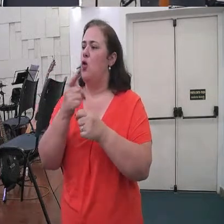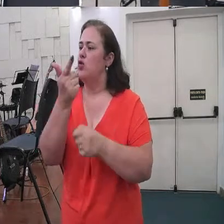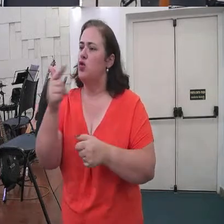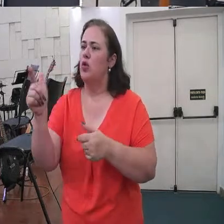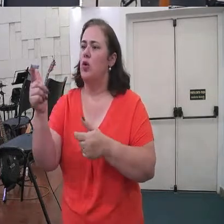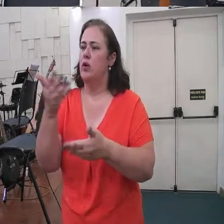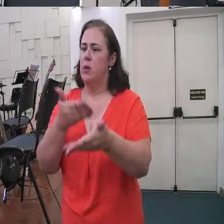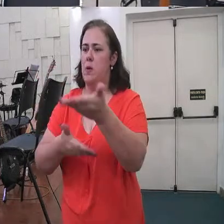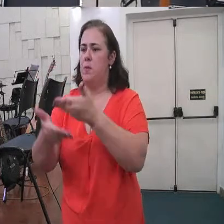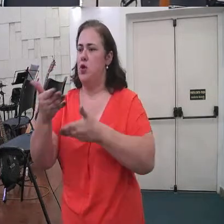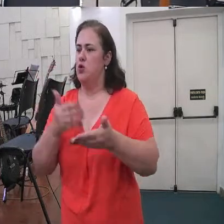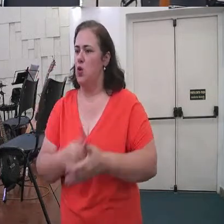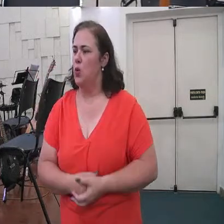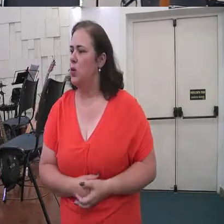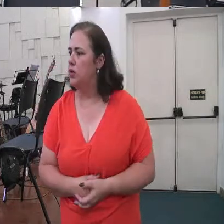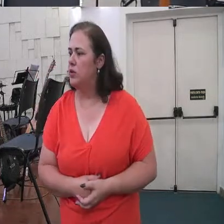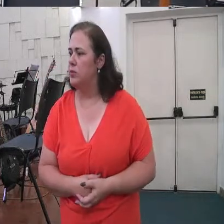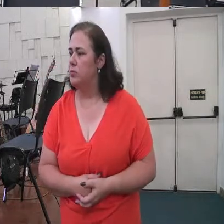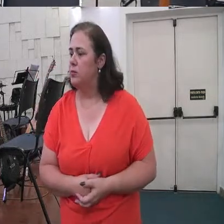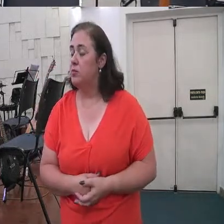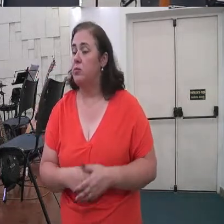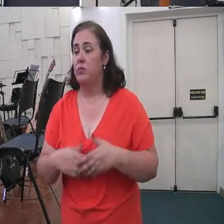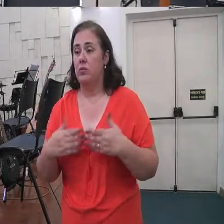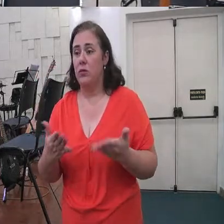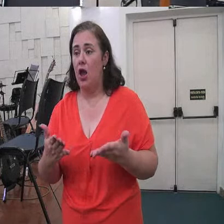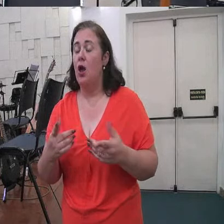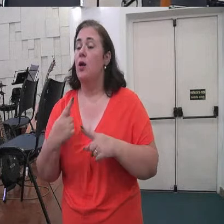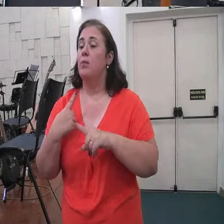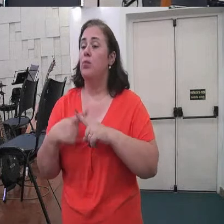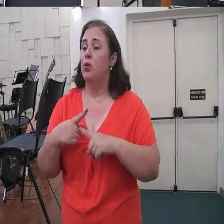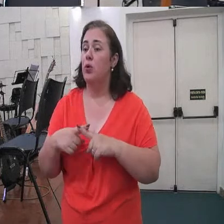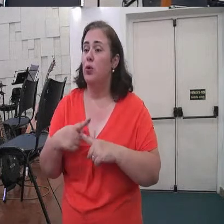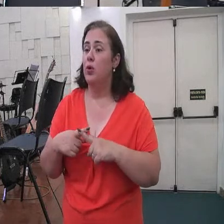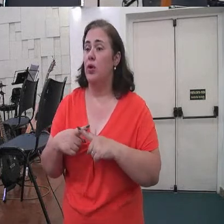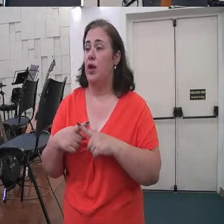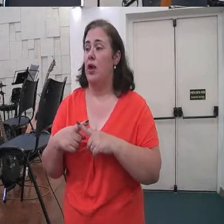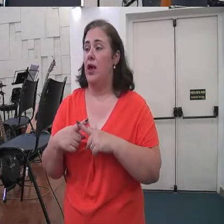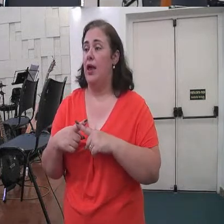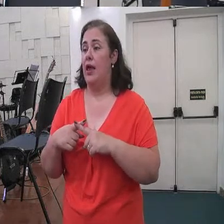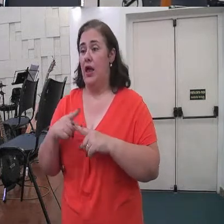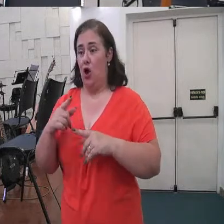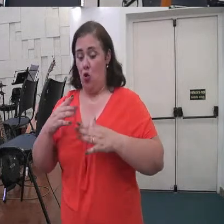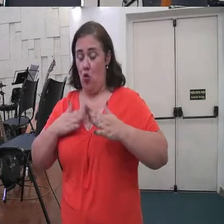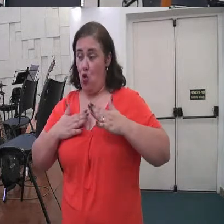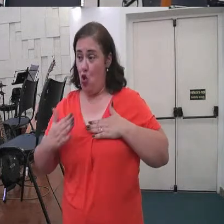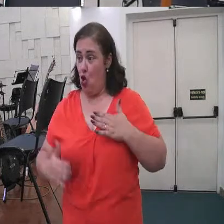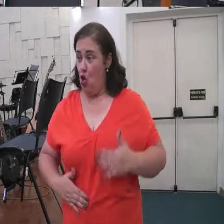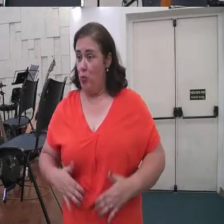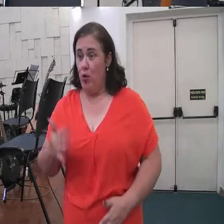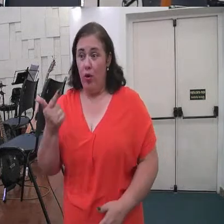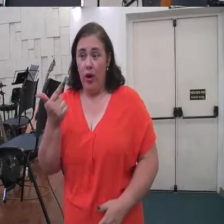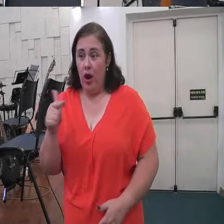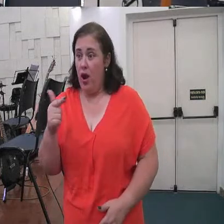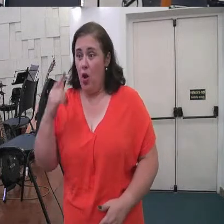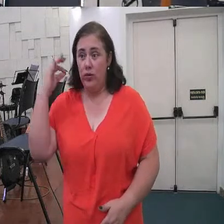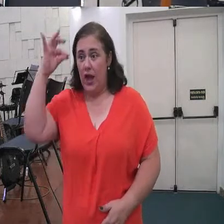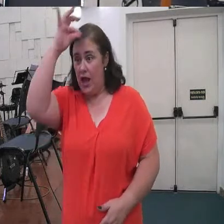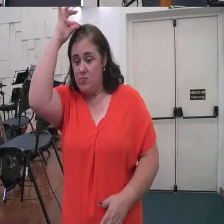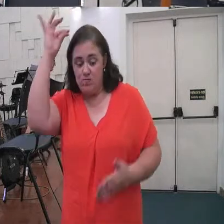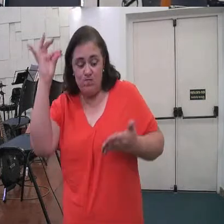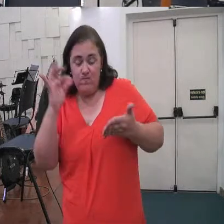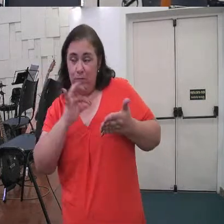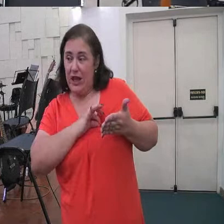emissários e os fez partir por outro caminho? Porque assim como o corpo sem espírito é morto, assim também a